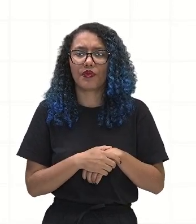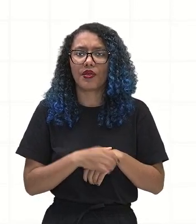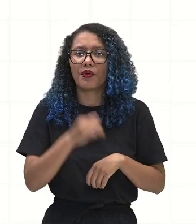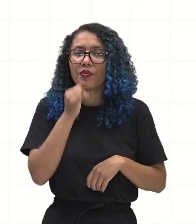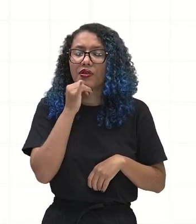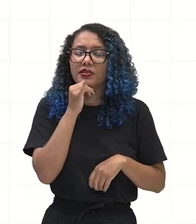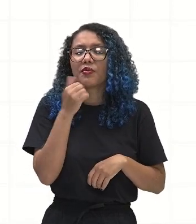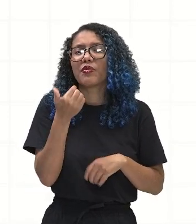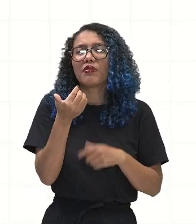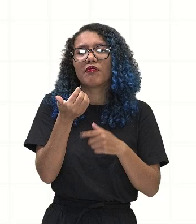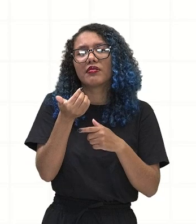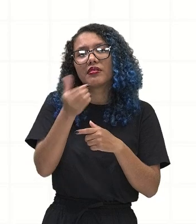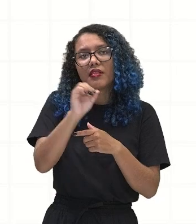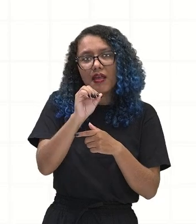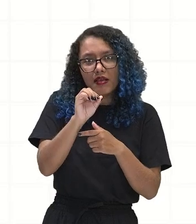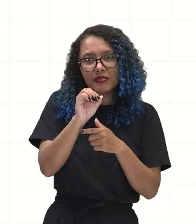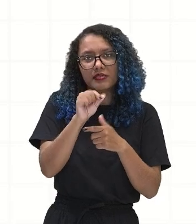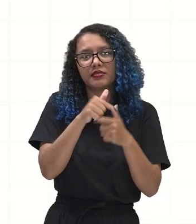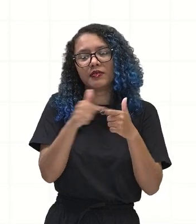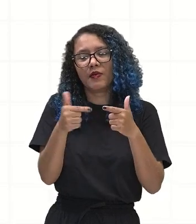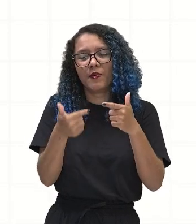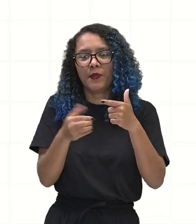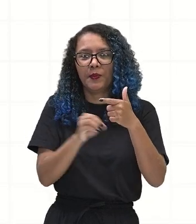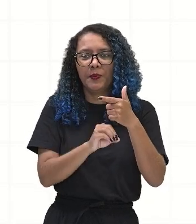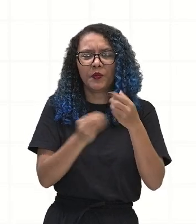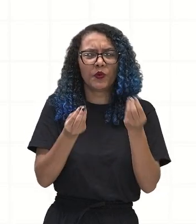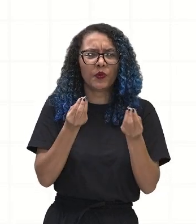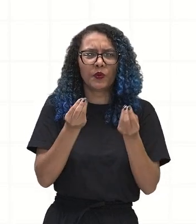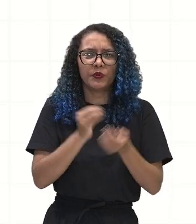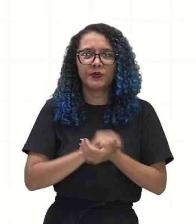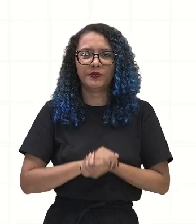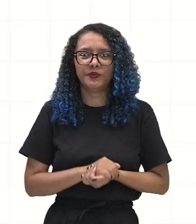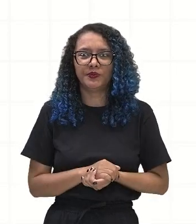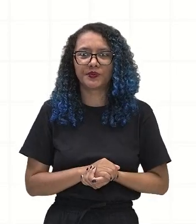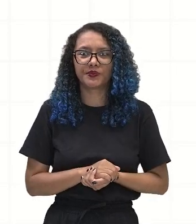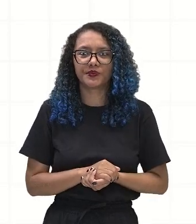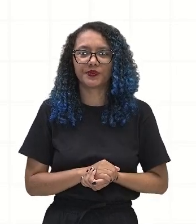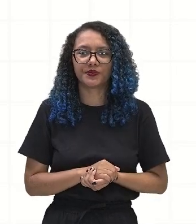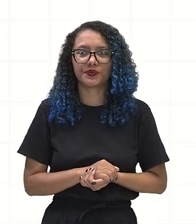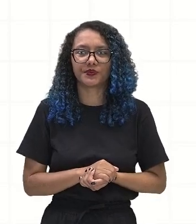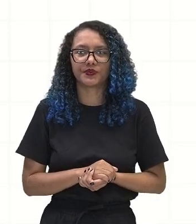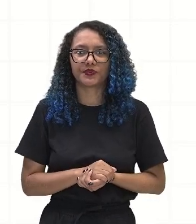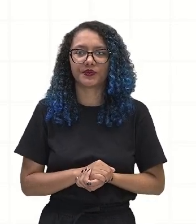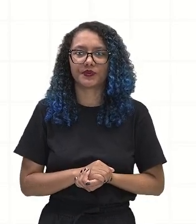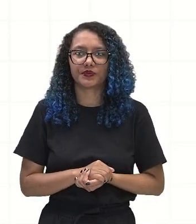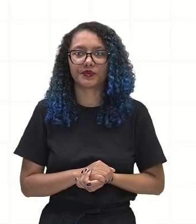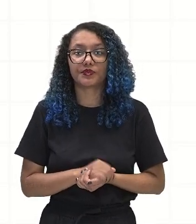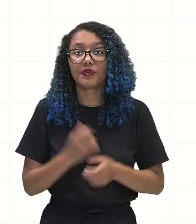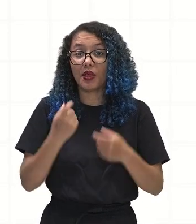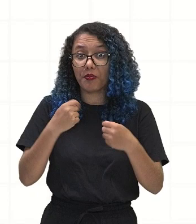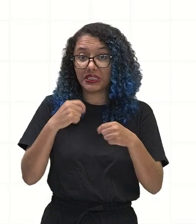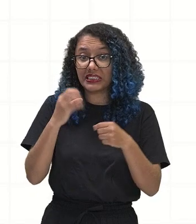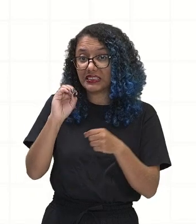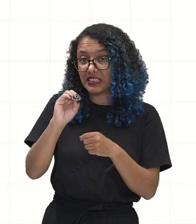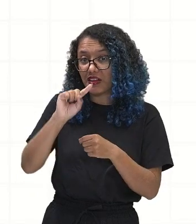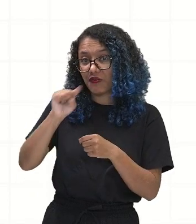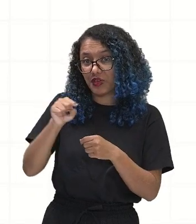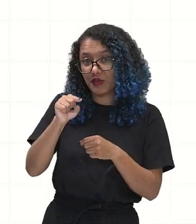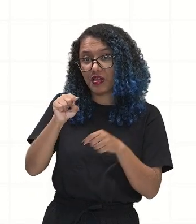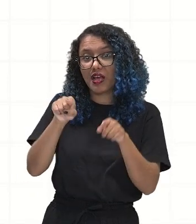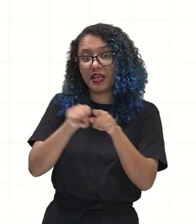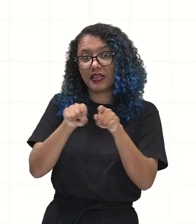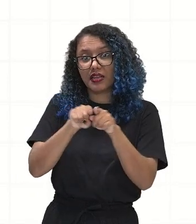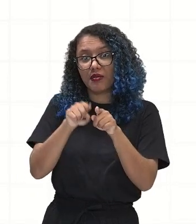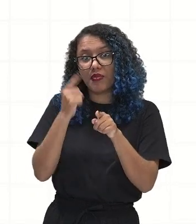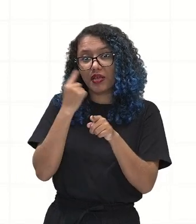exercitar fazendo a divisão, né? Você vai ter que botar um 0 e uma vírgula, igualar aqui. 1